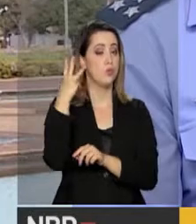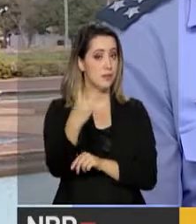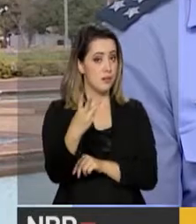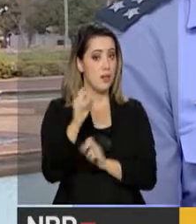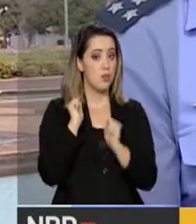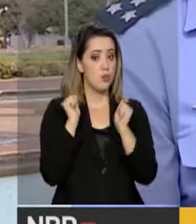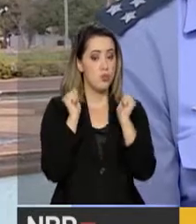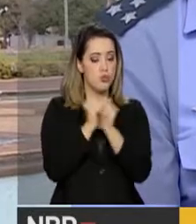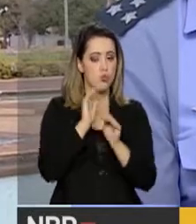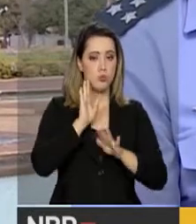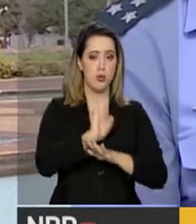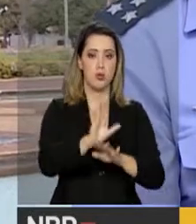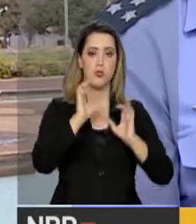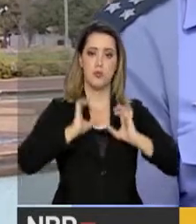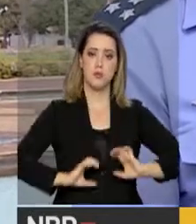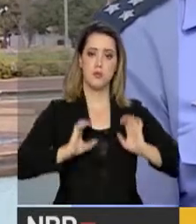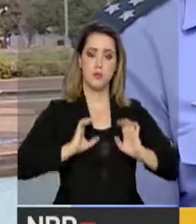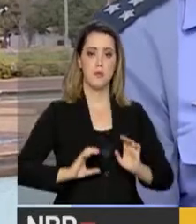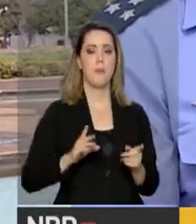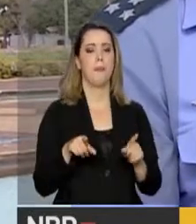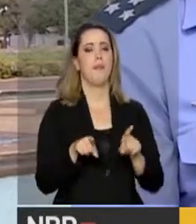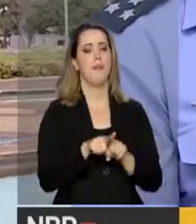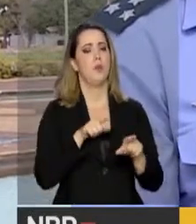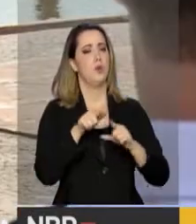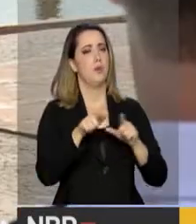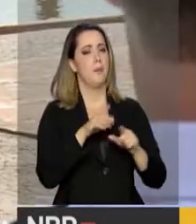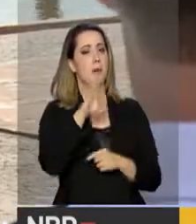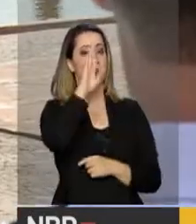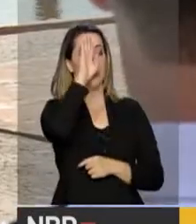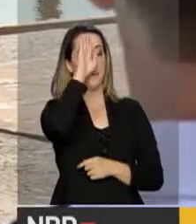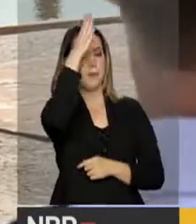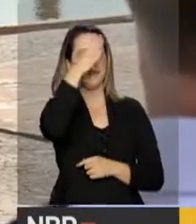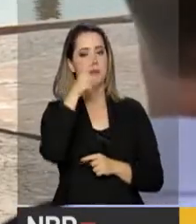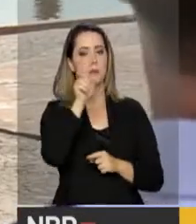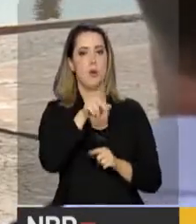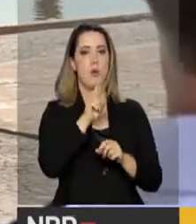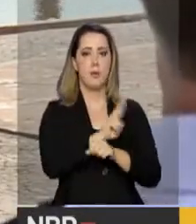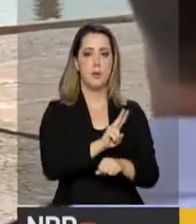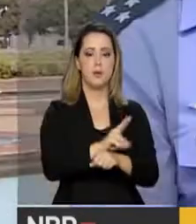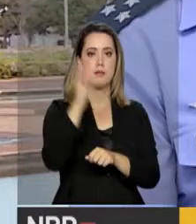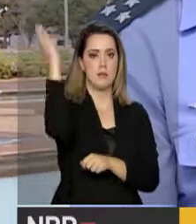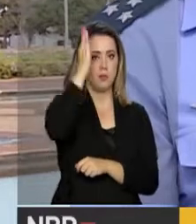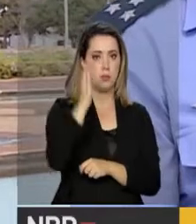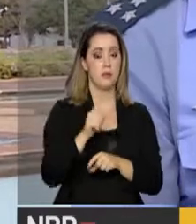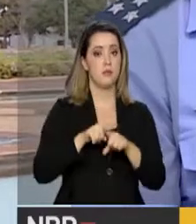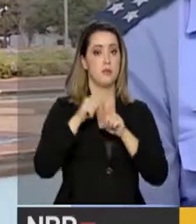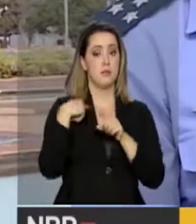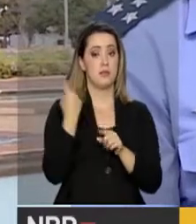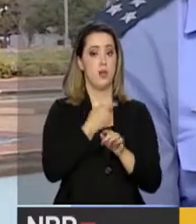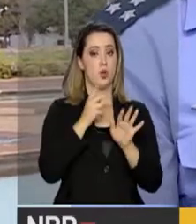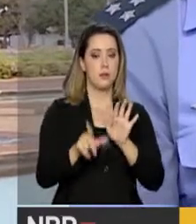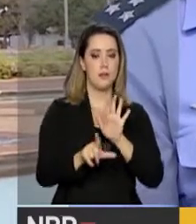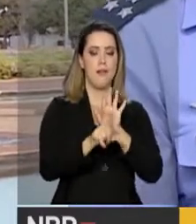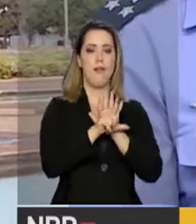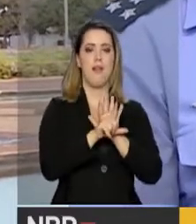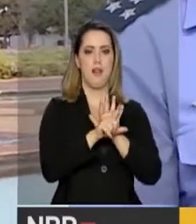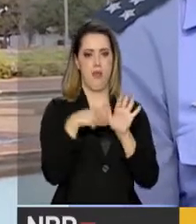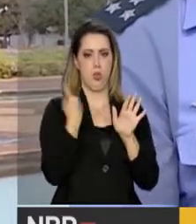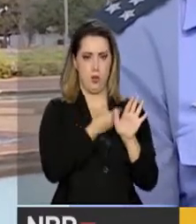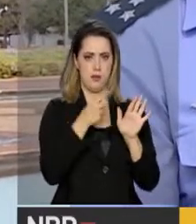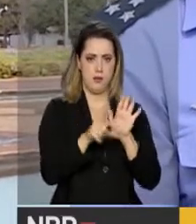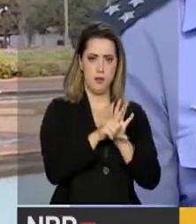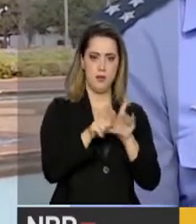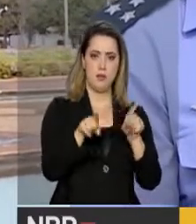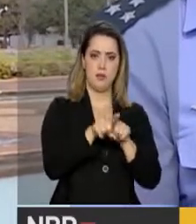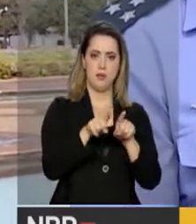ações principais de defesa da pátria, mas também por regulamentos previstos nas nossas legislações, na nossa Constituição, nós temos as